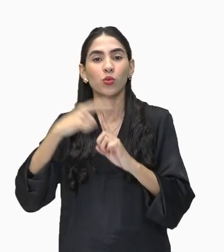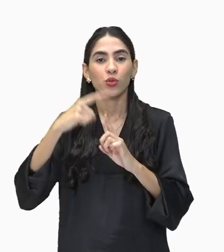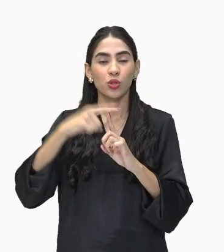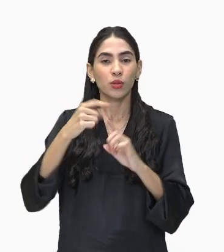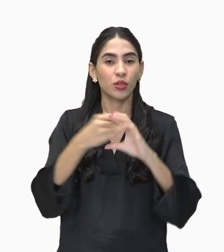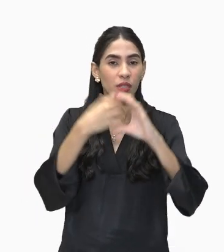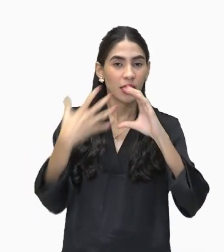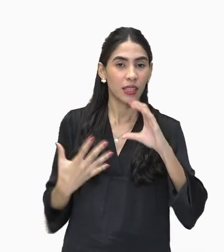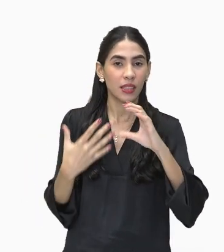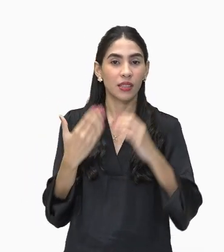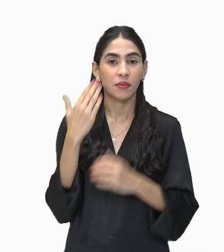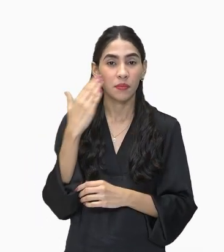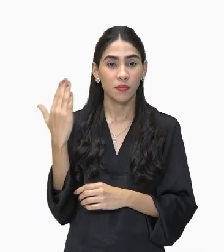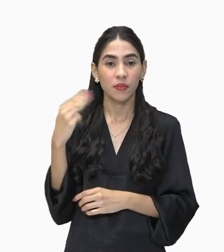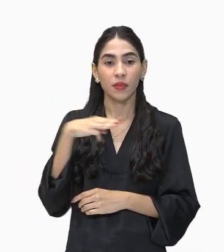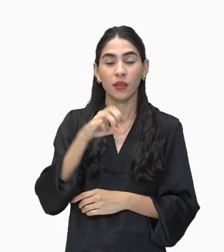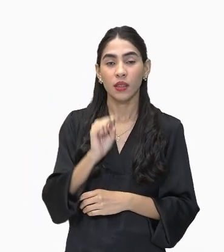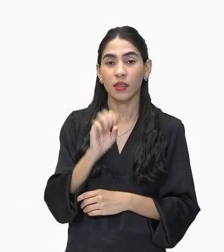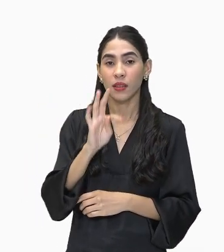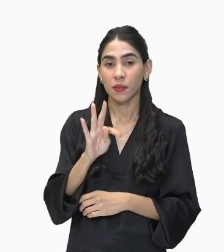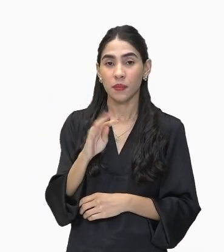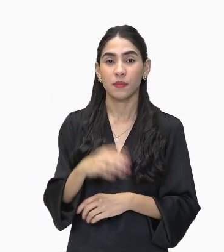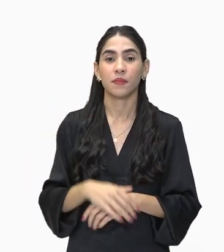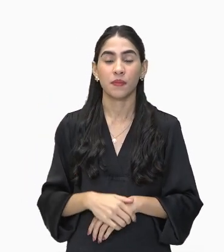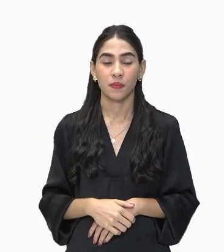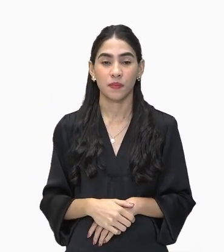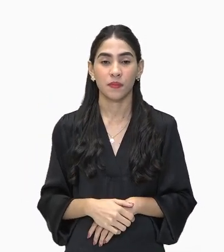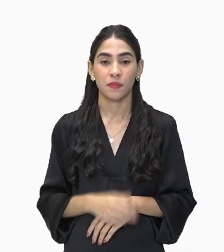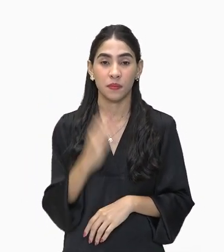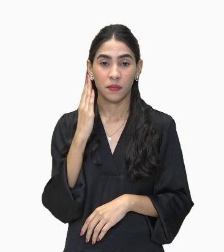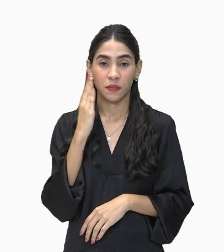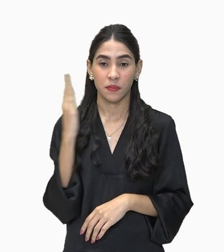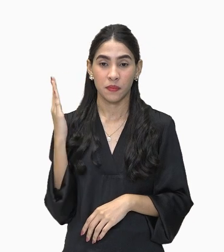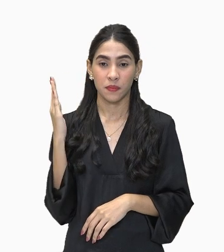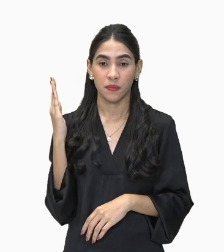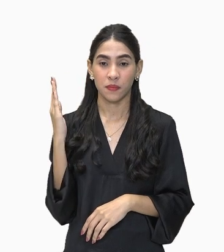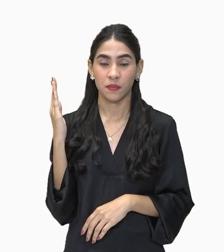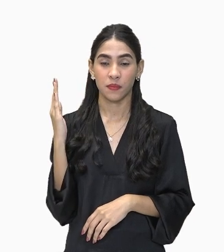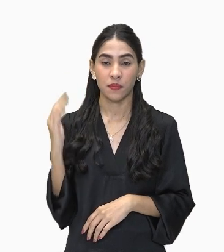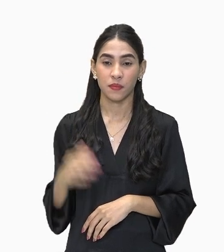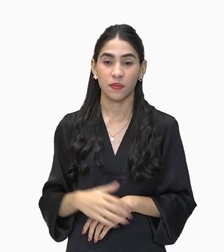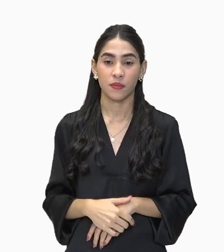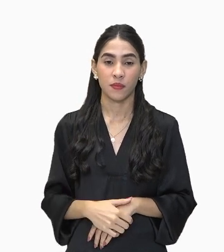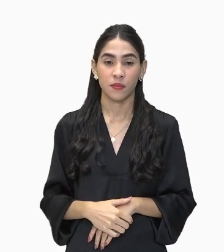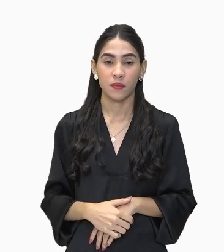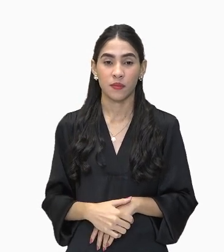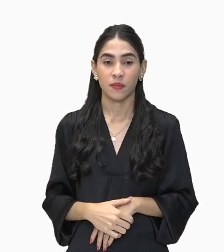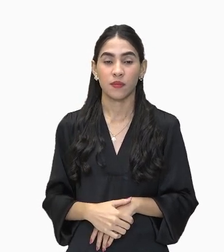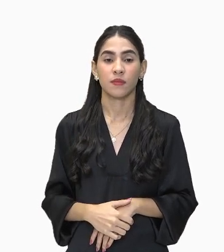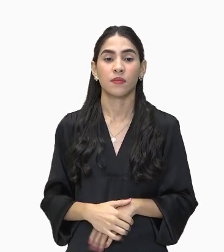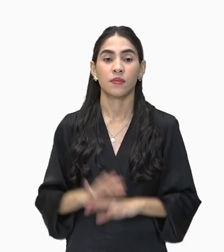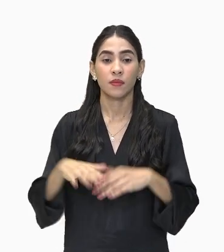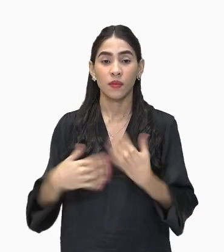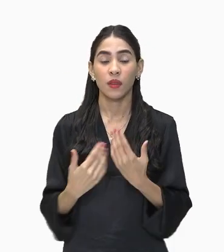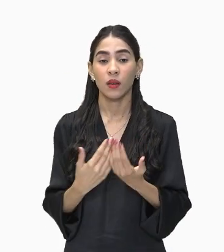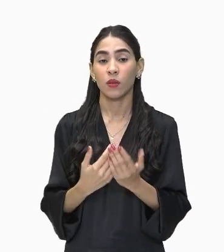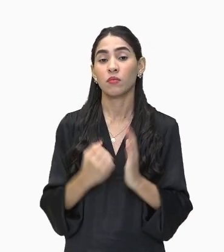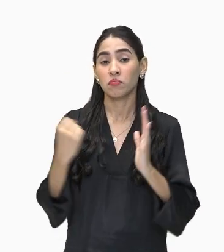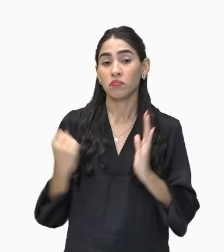organização do chamado Movimento dos Trabalhadores Rurais Sem Terra. Então, com o advento